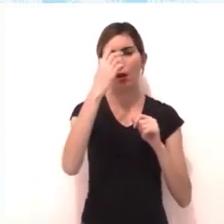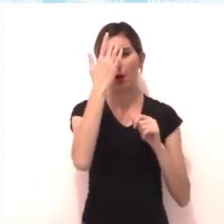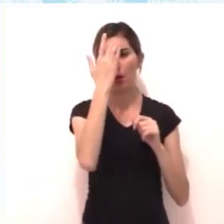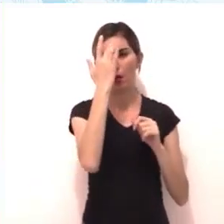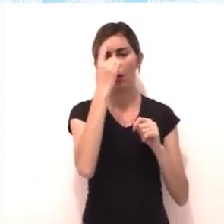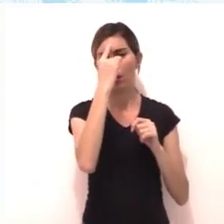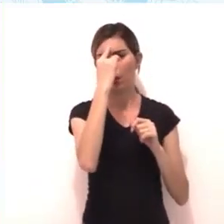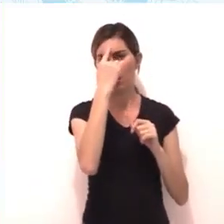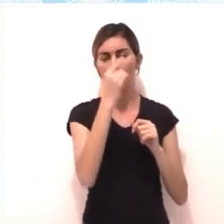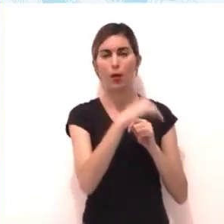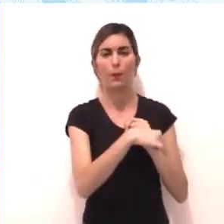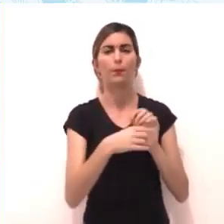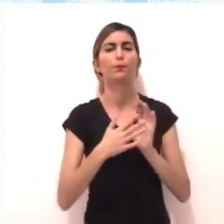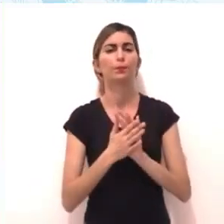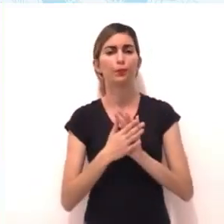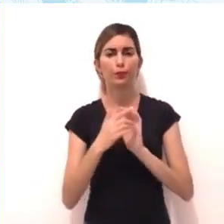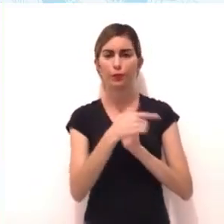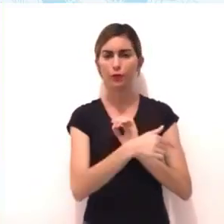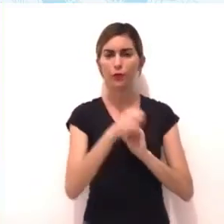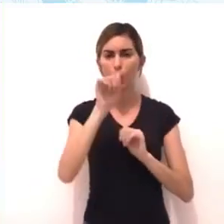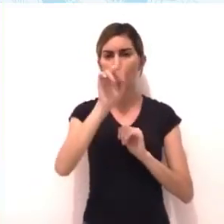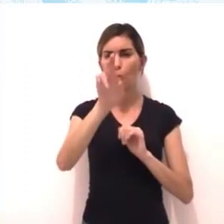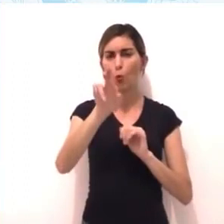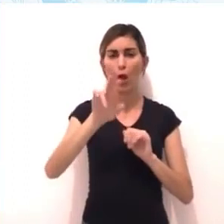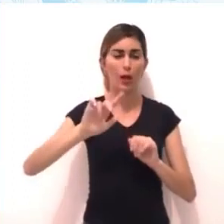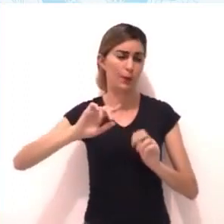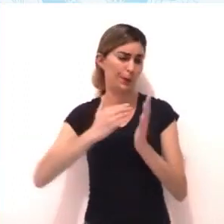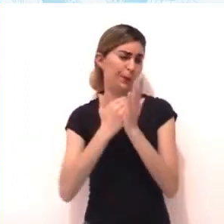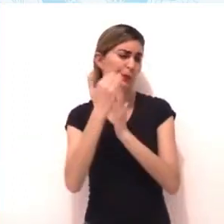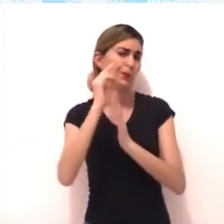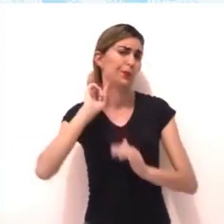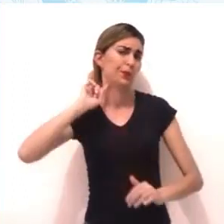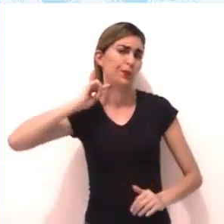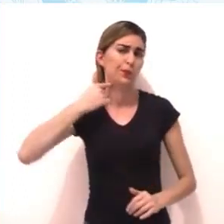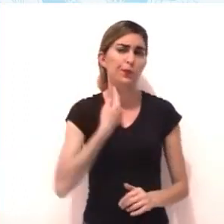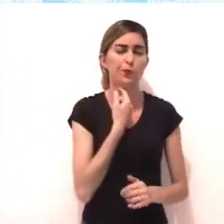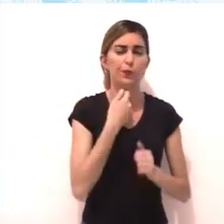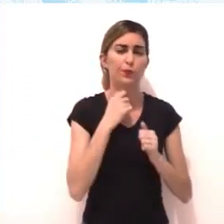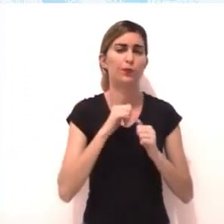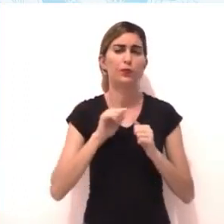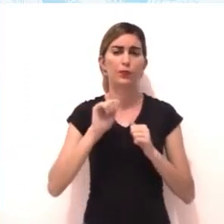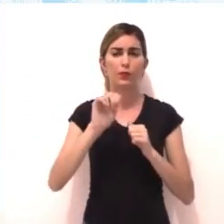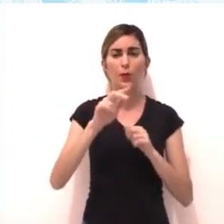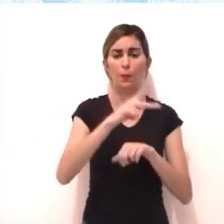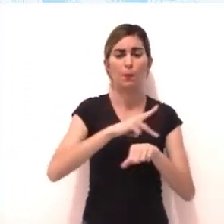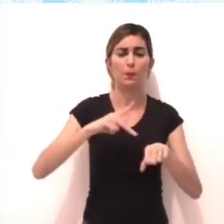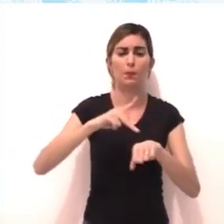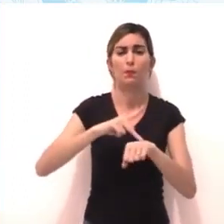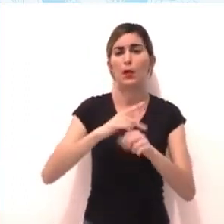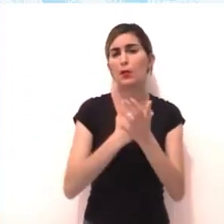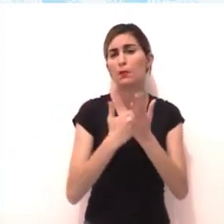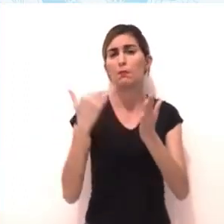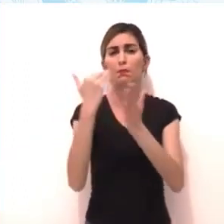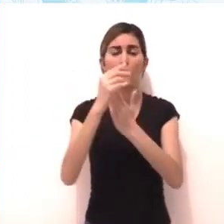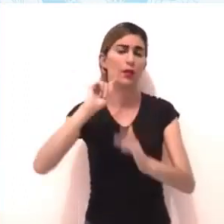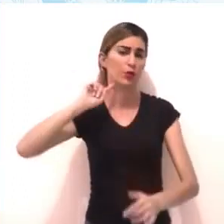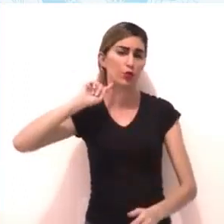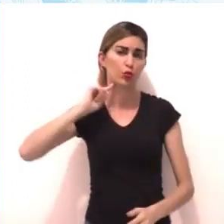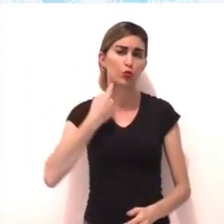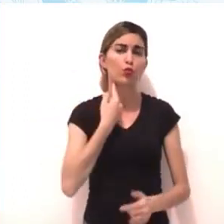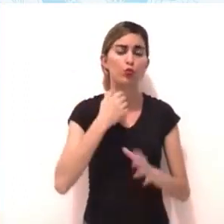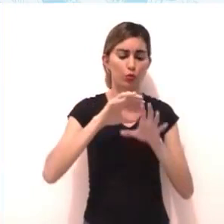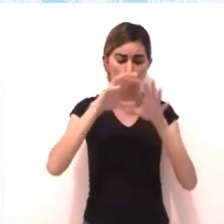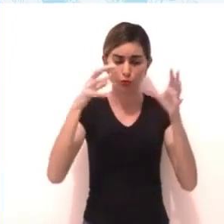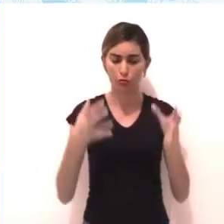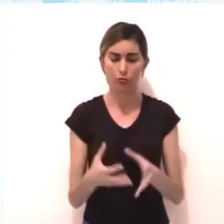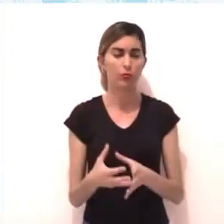Índia, onde o ar é altamente poluído. Acredito que seja o país que seja o mais poluído do